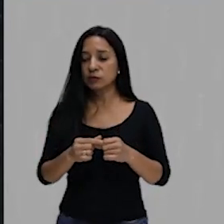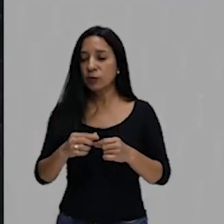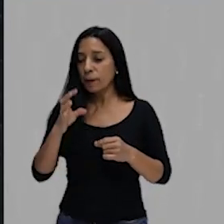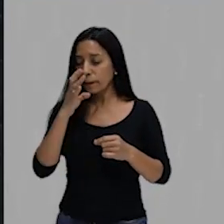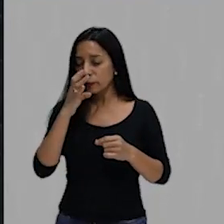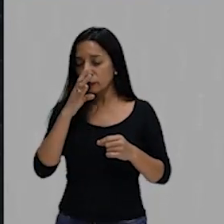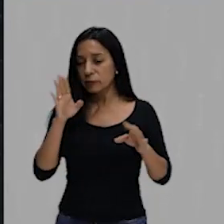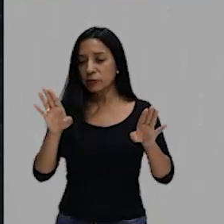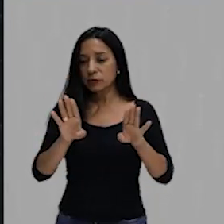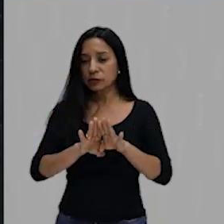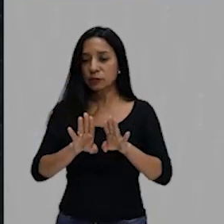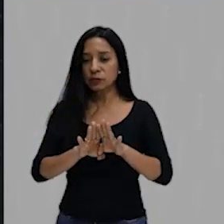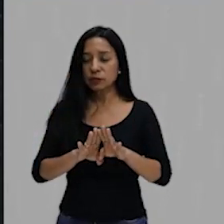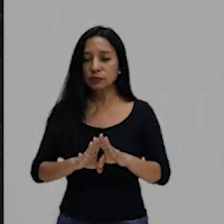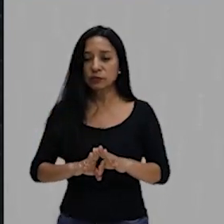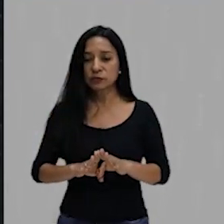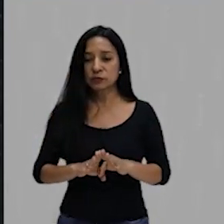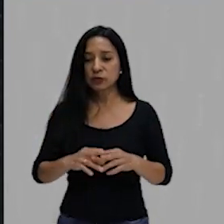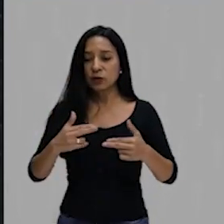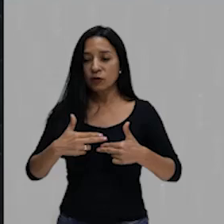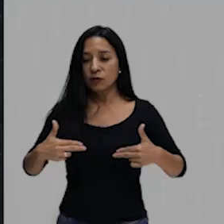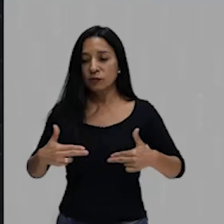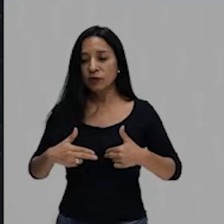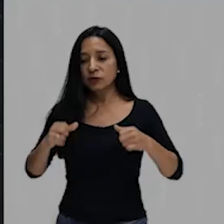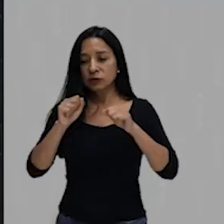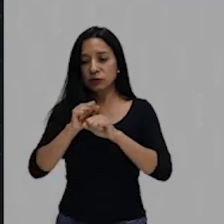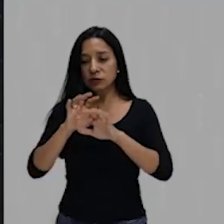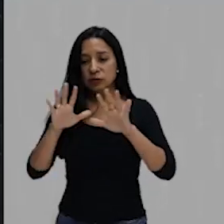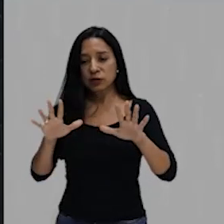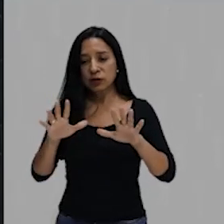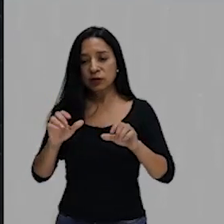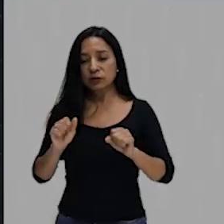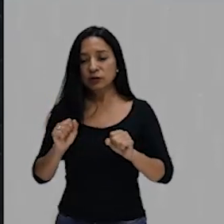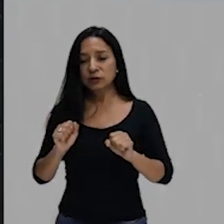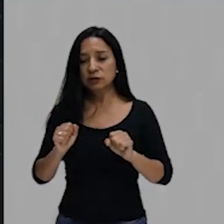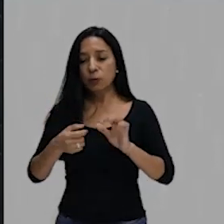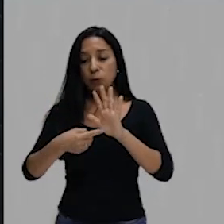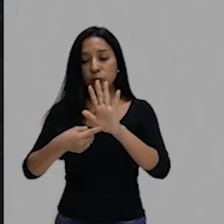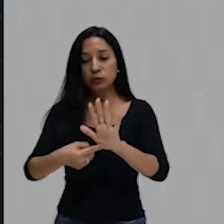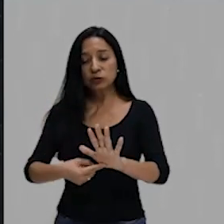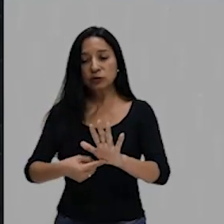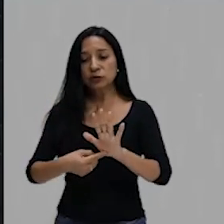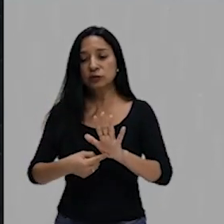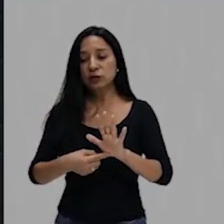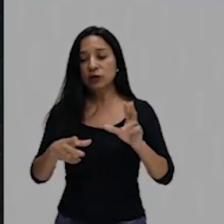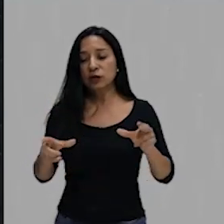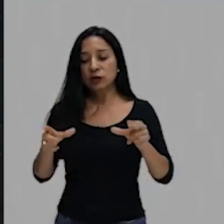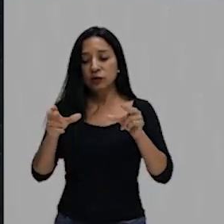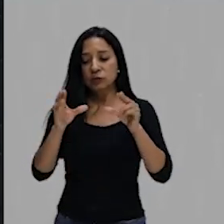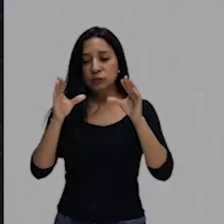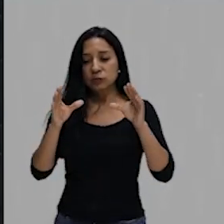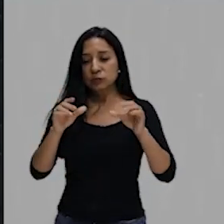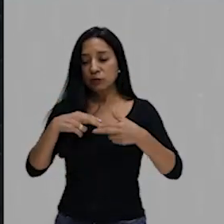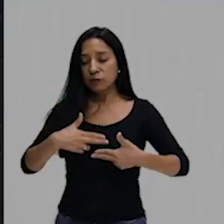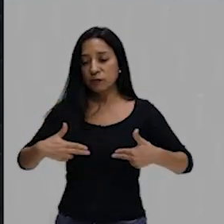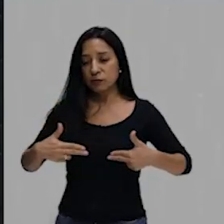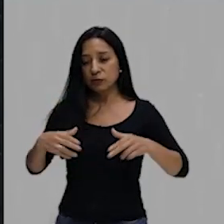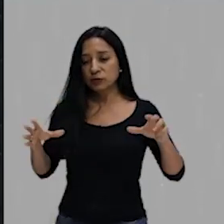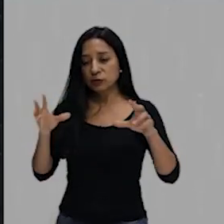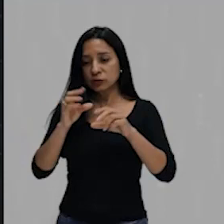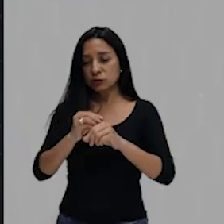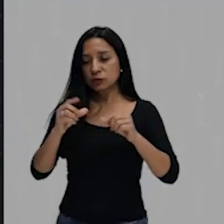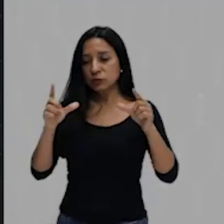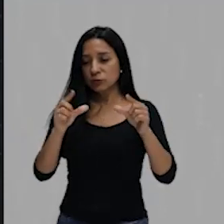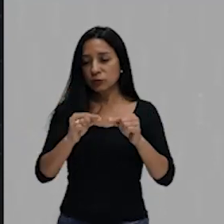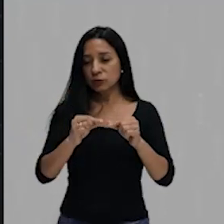perceber que eles terão faixas claras mais evidentes e faixas escuras em menor quantidade. Mas,